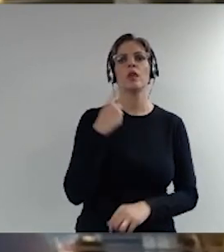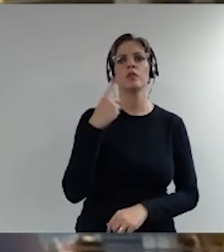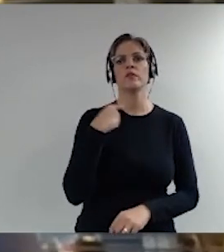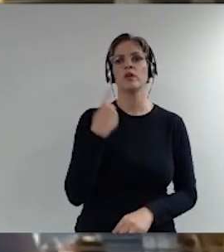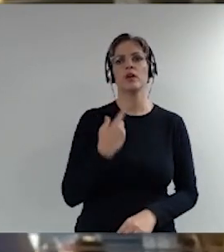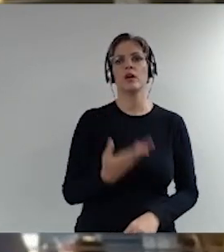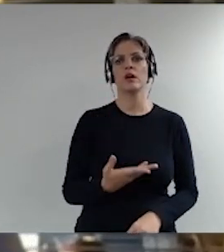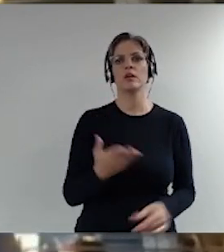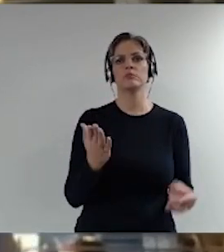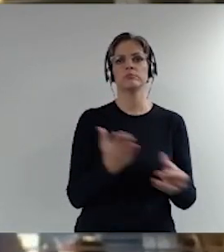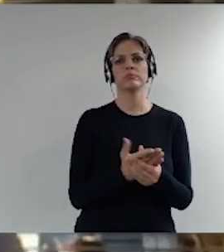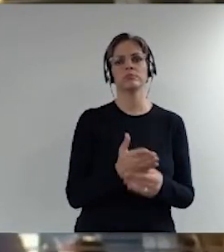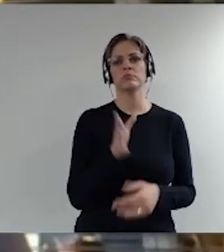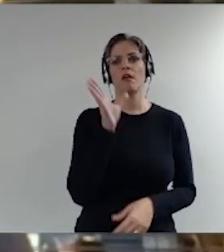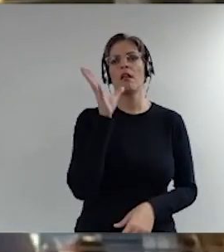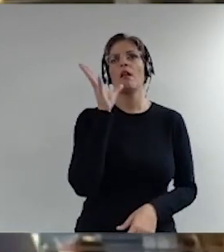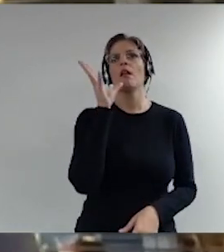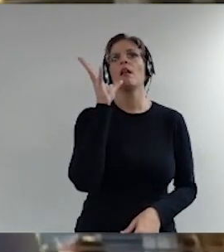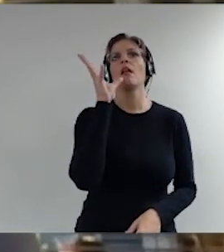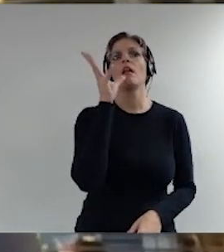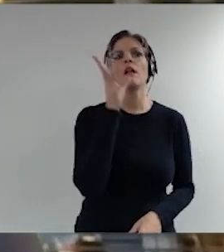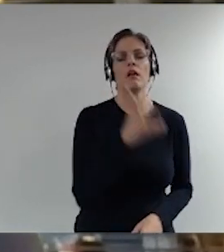ele não vai, daqui um pouco,